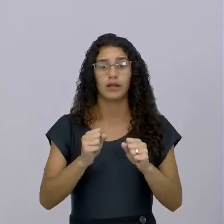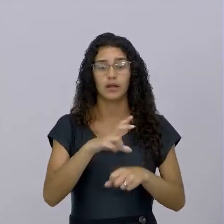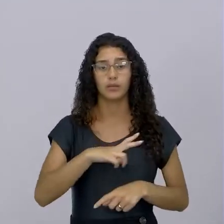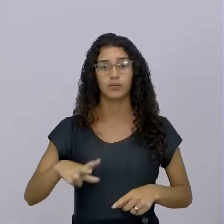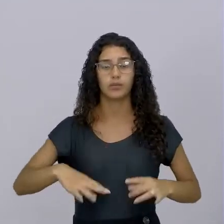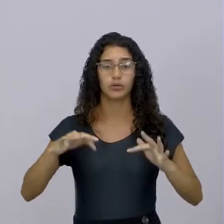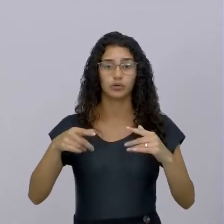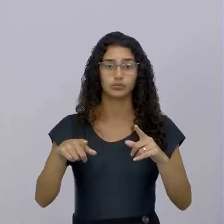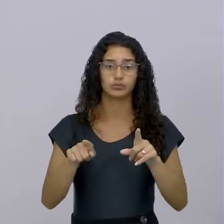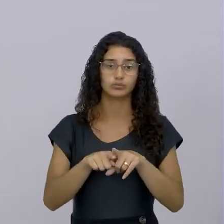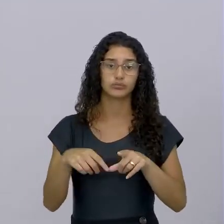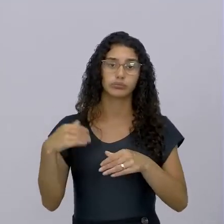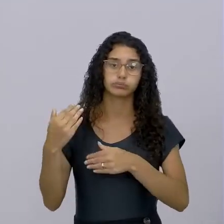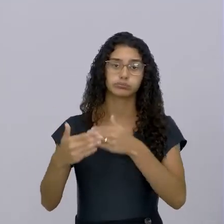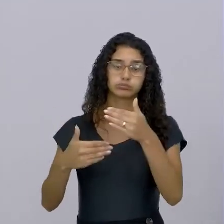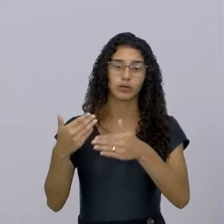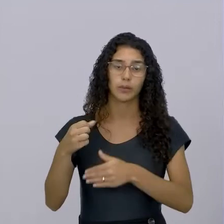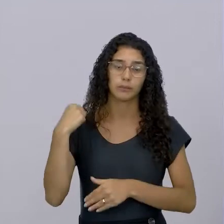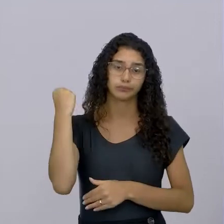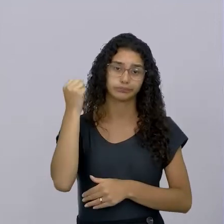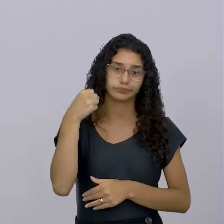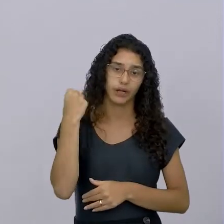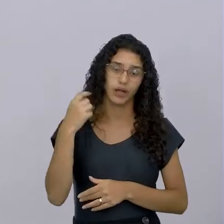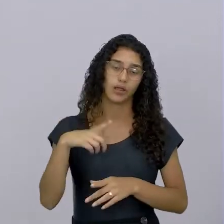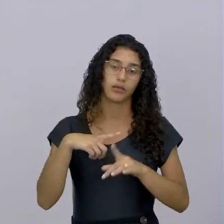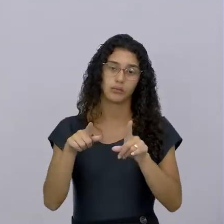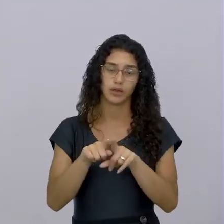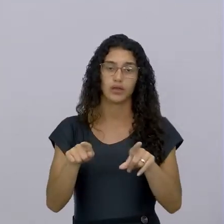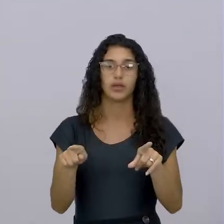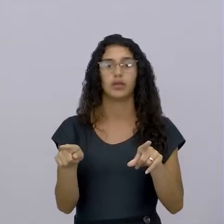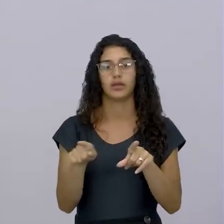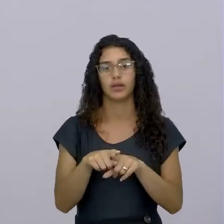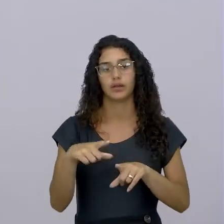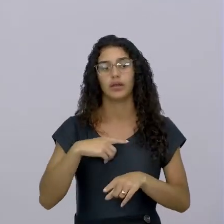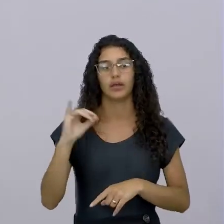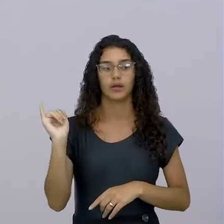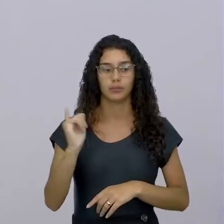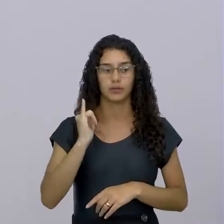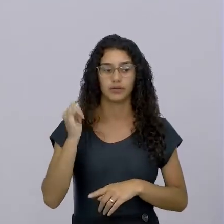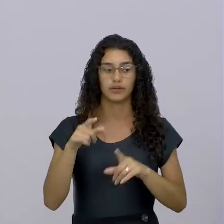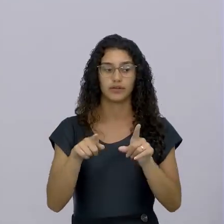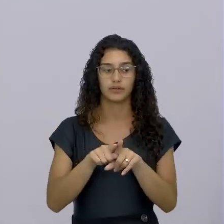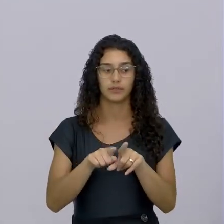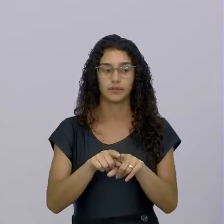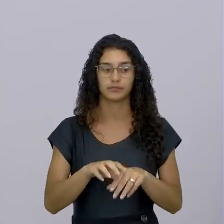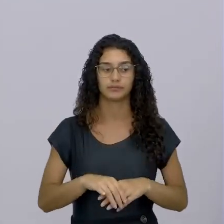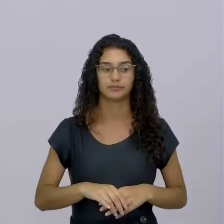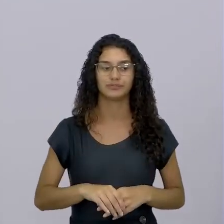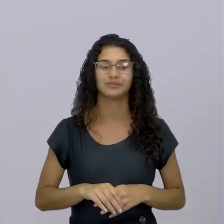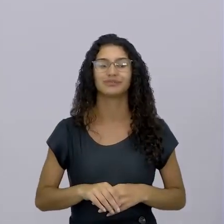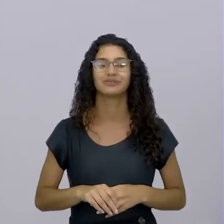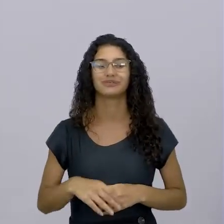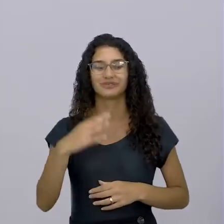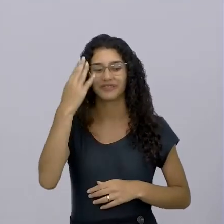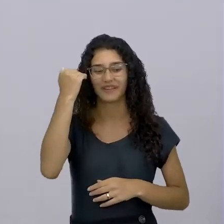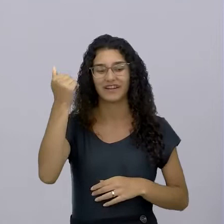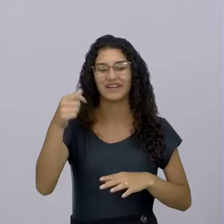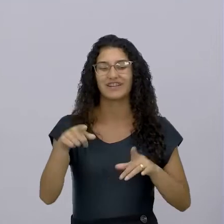isso tudo passa pelo Senado. Então, os senadores, eles também têm essa importância de propor as